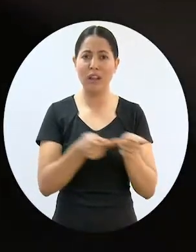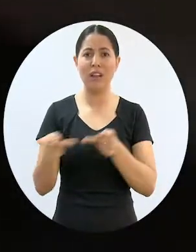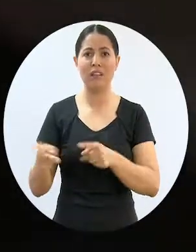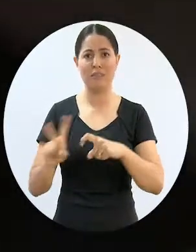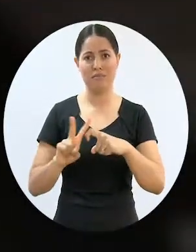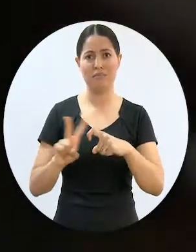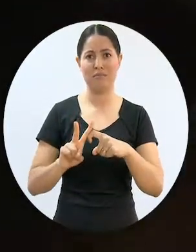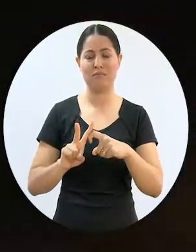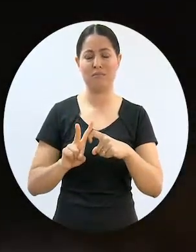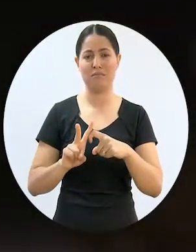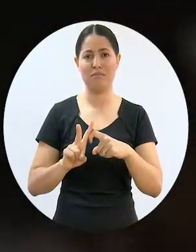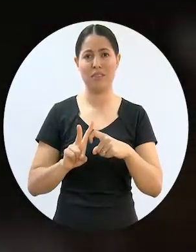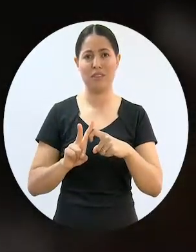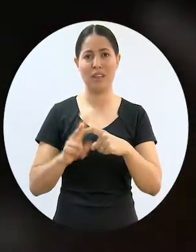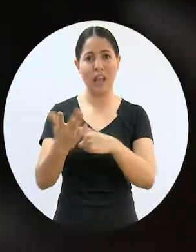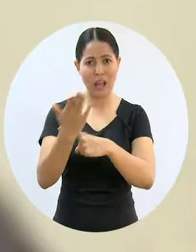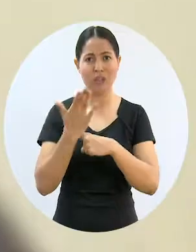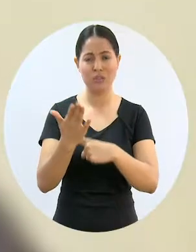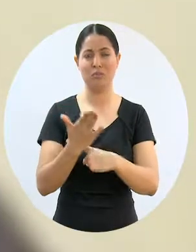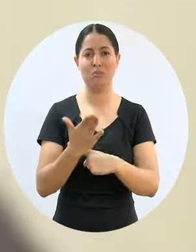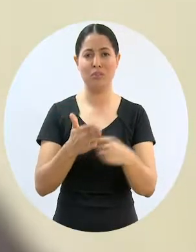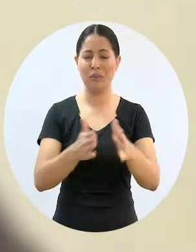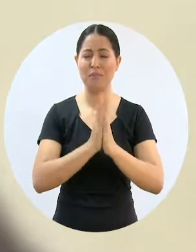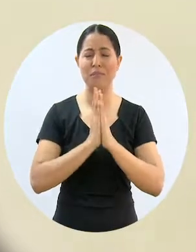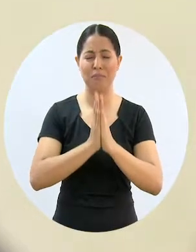Nos ajude, é um pedido de desespero.